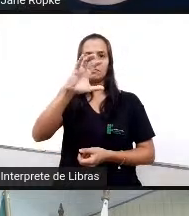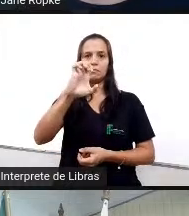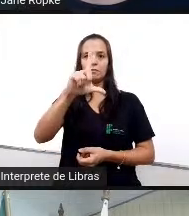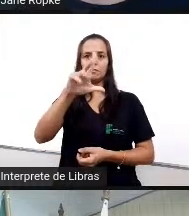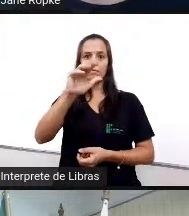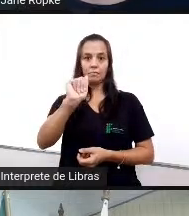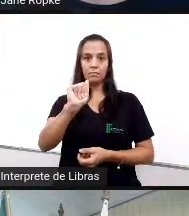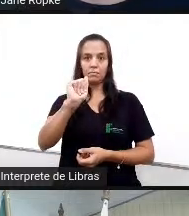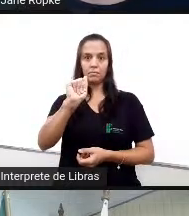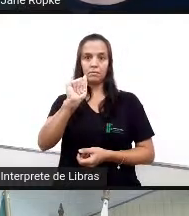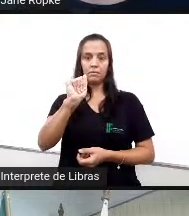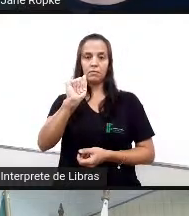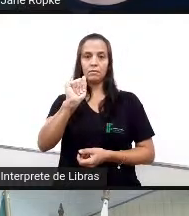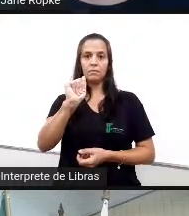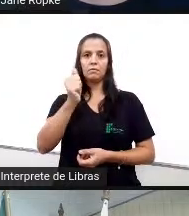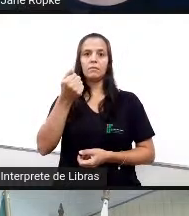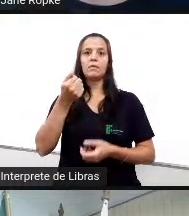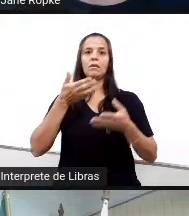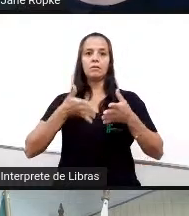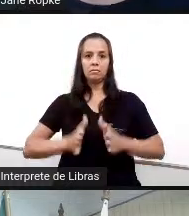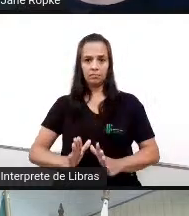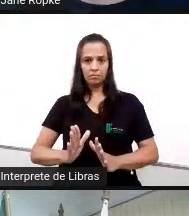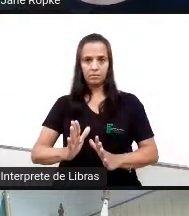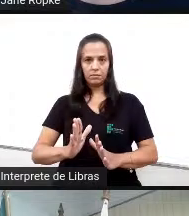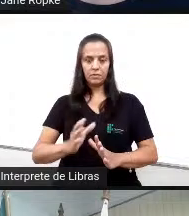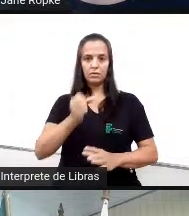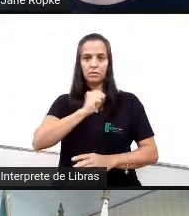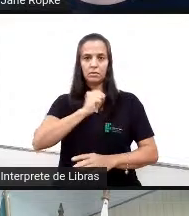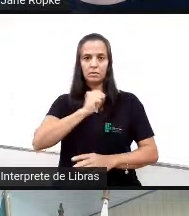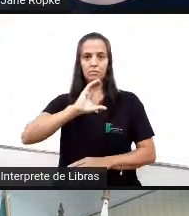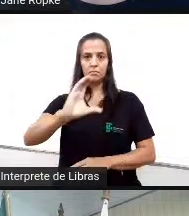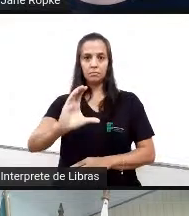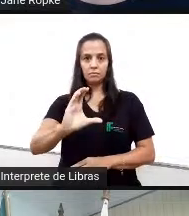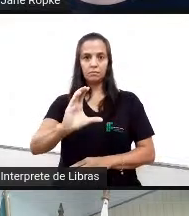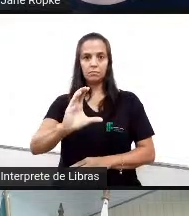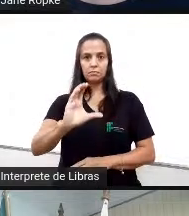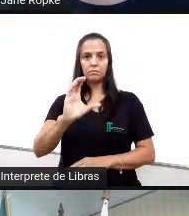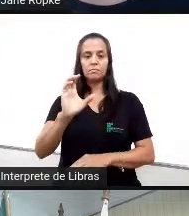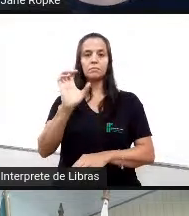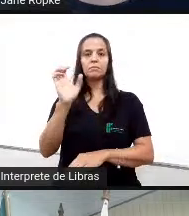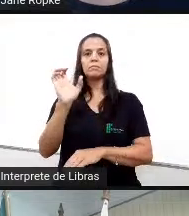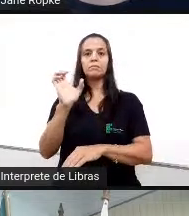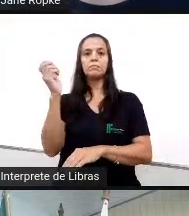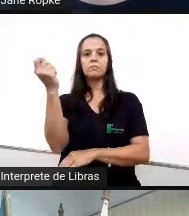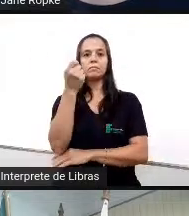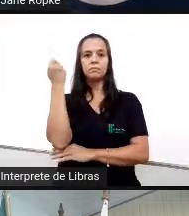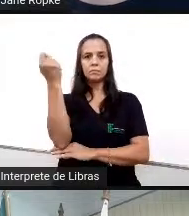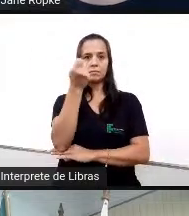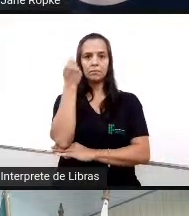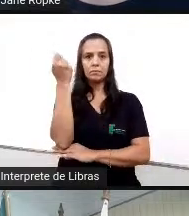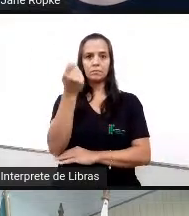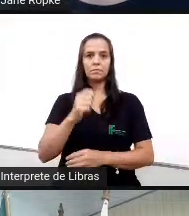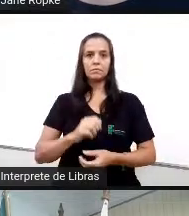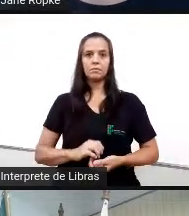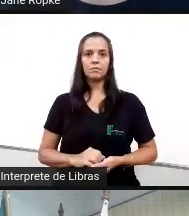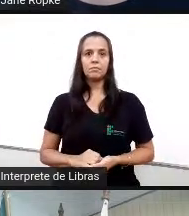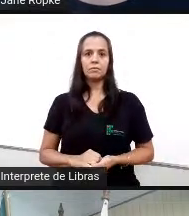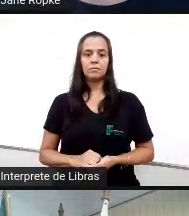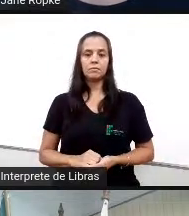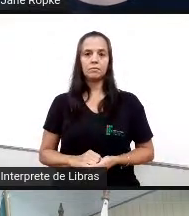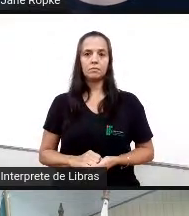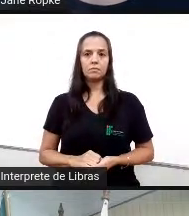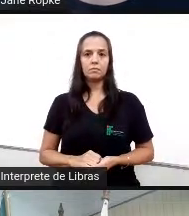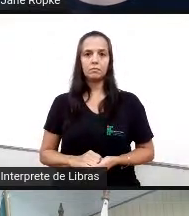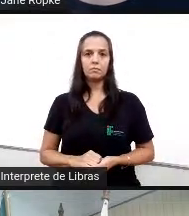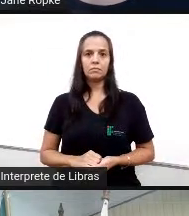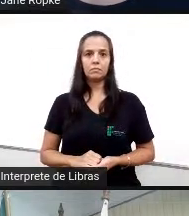Graciela Esther Gerhardt, natural da cidade de Santo Cristo, estado do Rio Grande